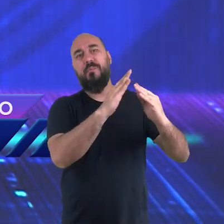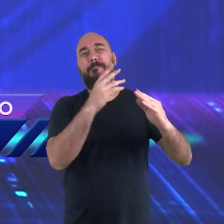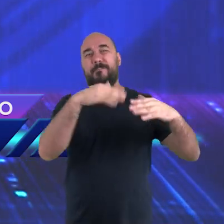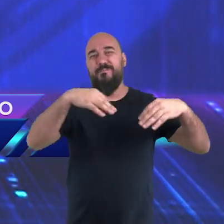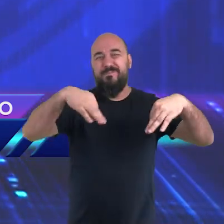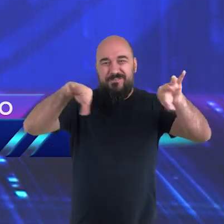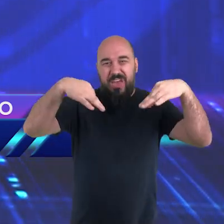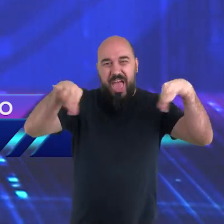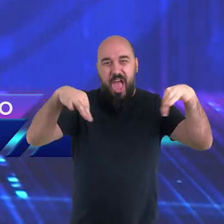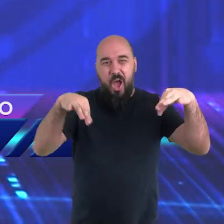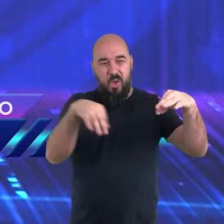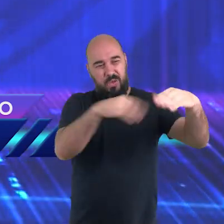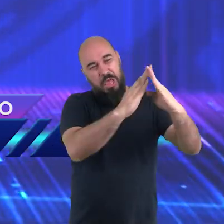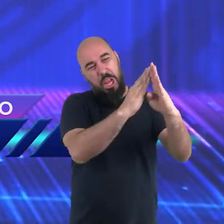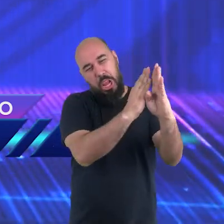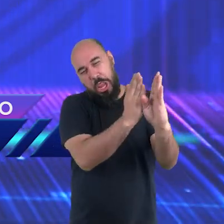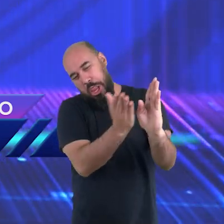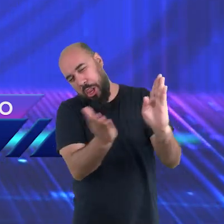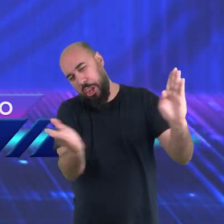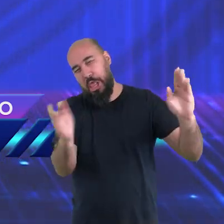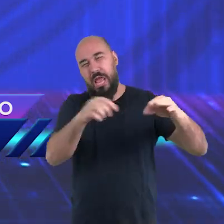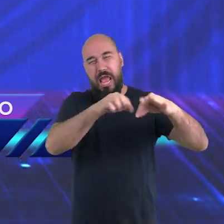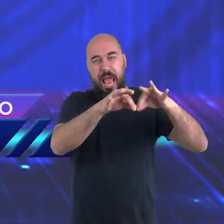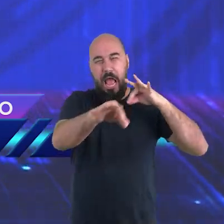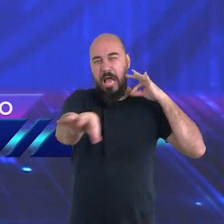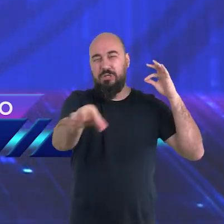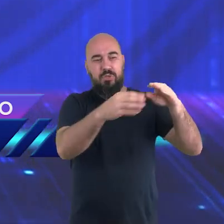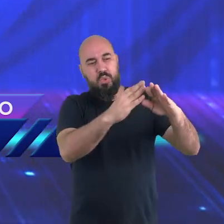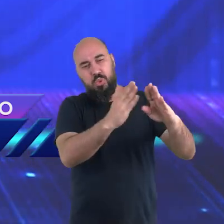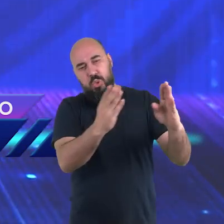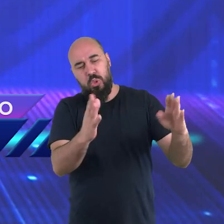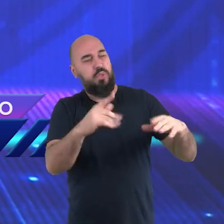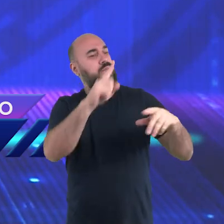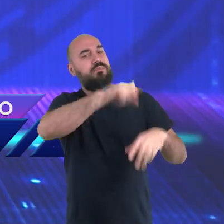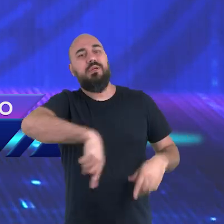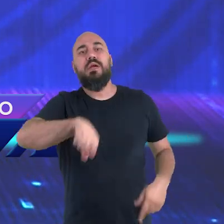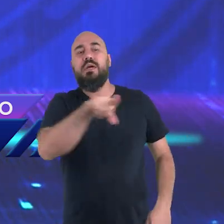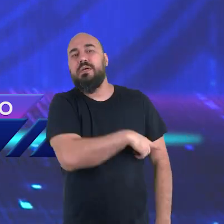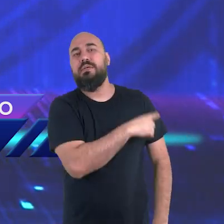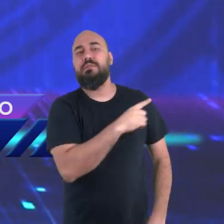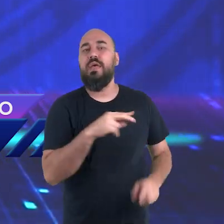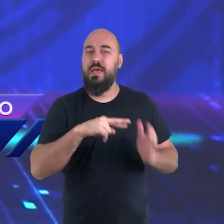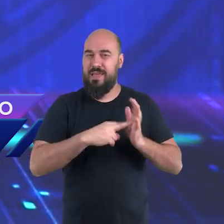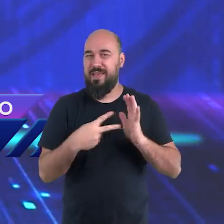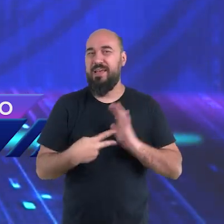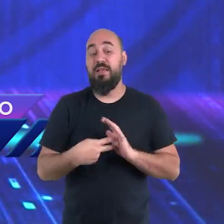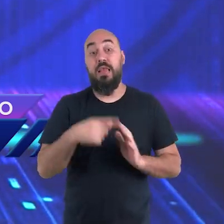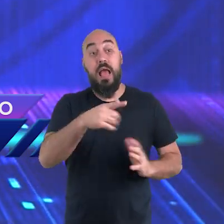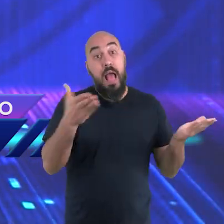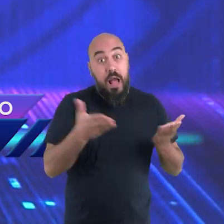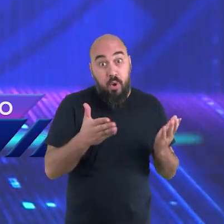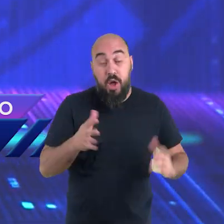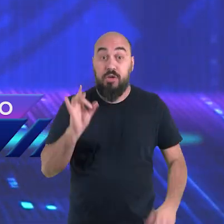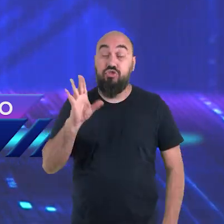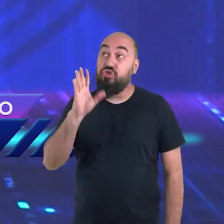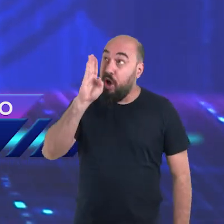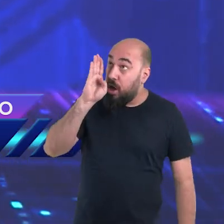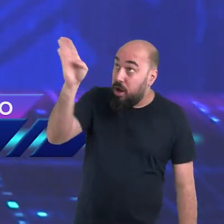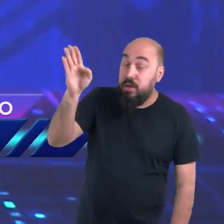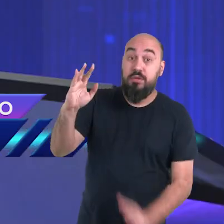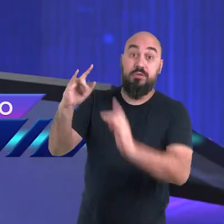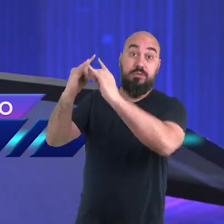da salvação já não tem nada a ver com o santuário da terra, mas tem a ver com o santuário celestial, com o santuário que está lá no